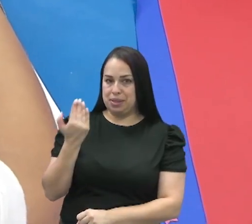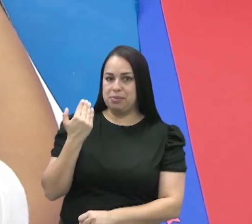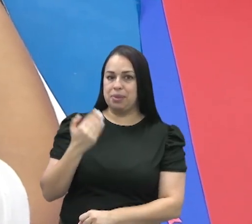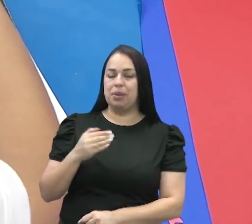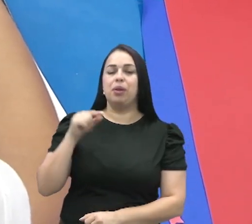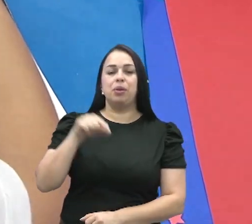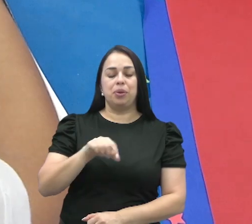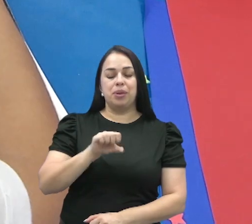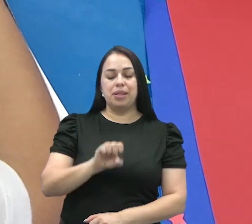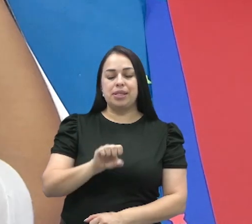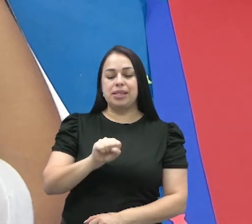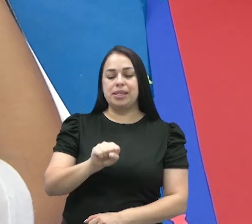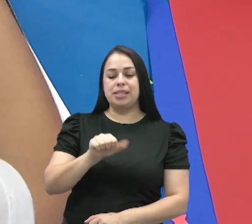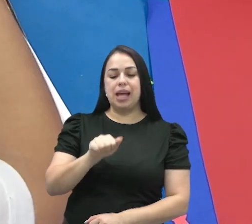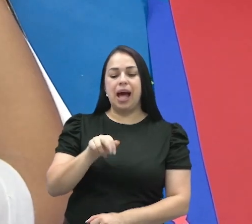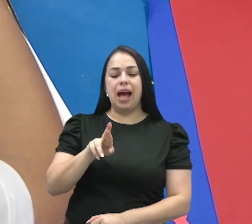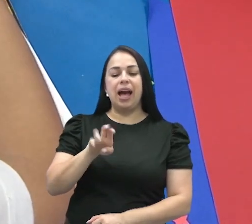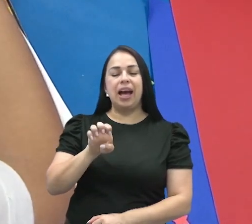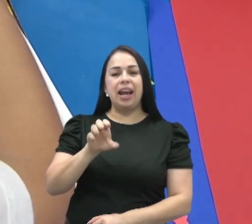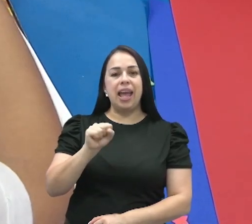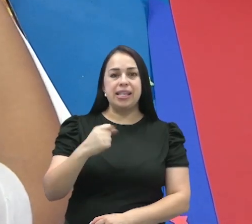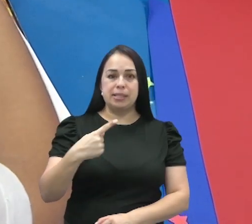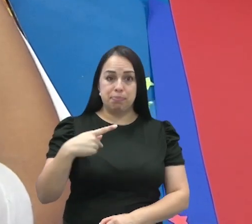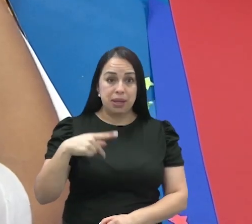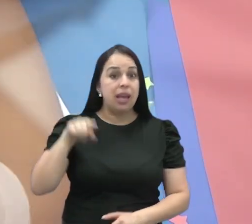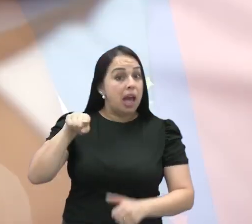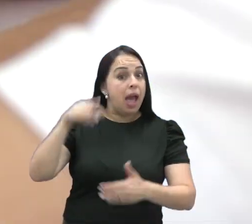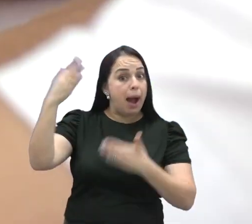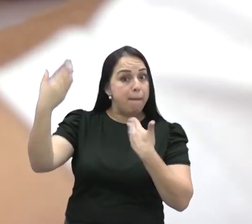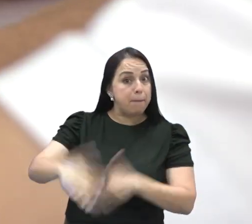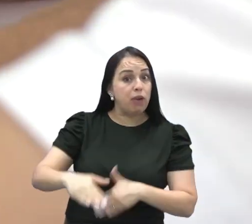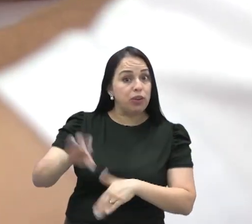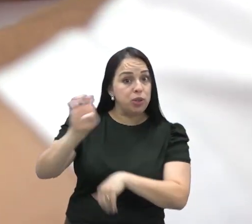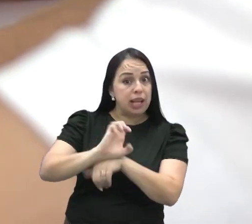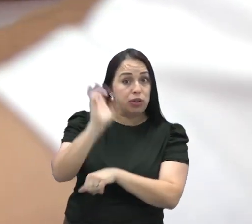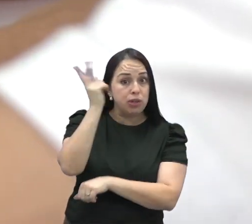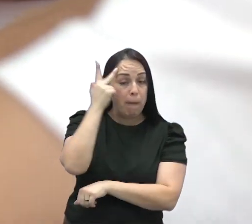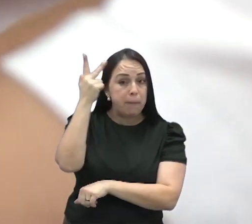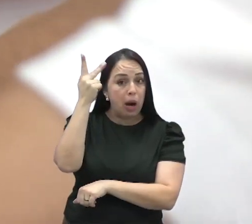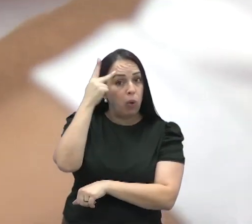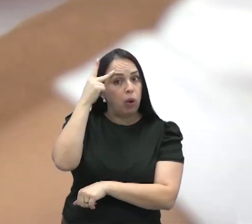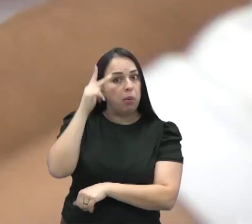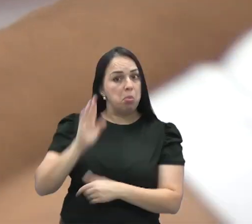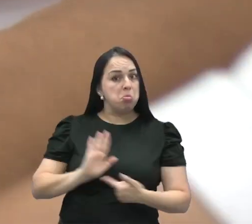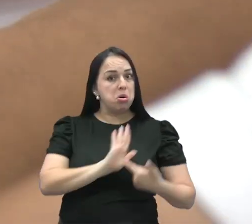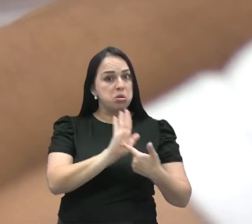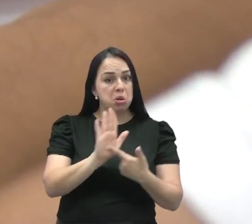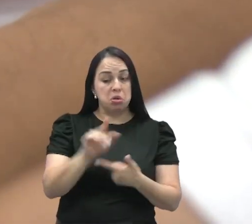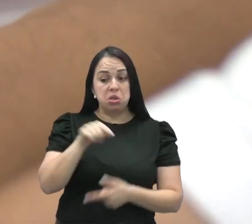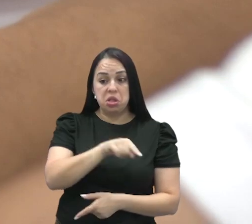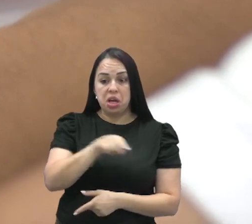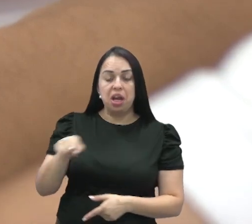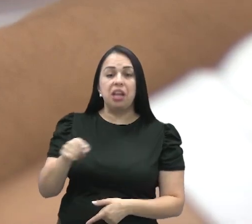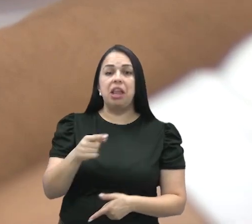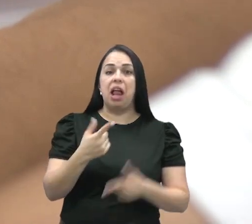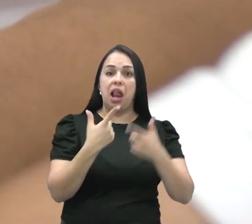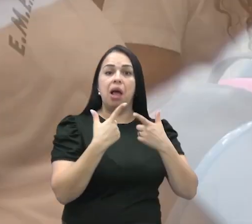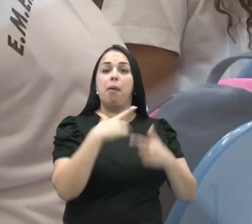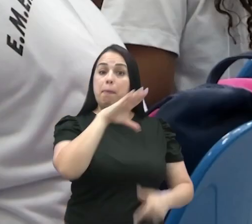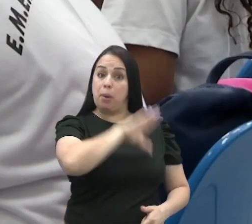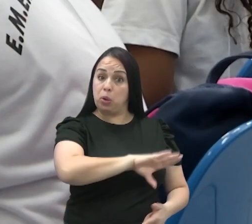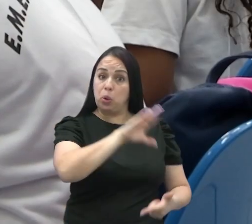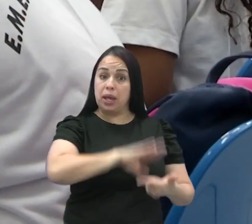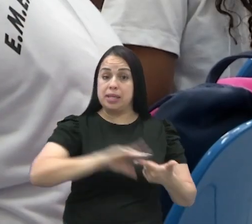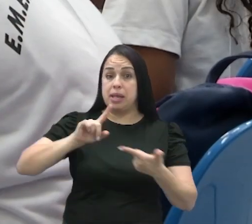Na edição de 2024, os resultados do SARESP, Sistema de Avaliação de Rendimento Escolar do Estado de São